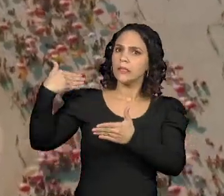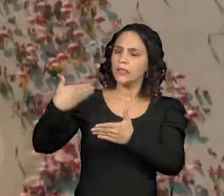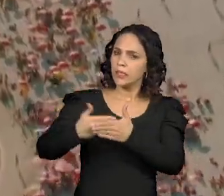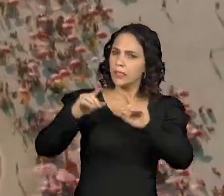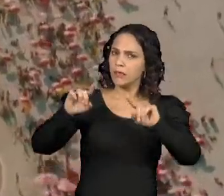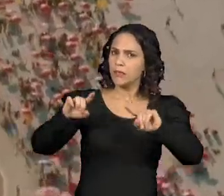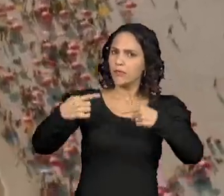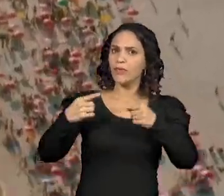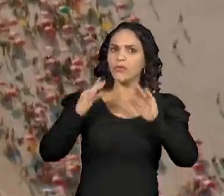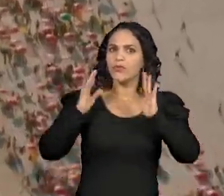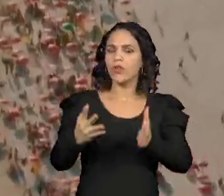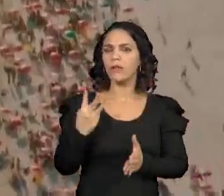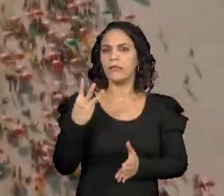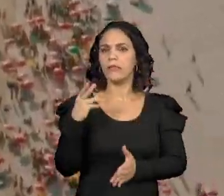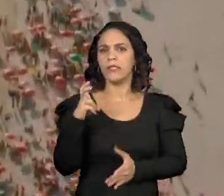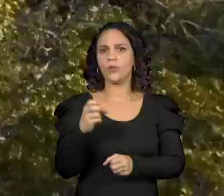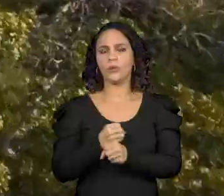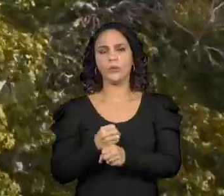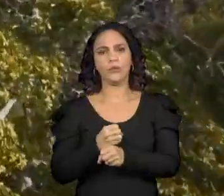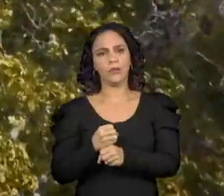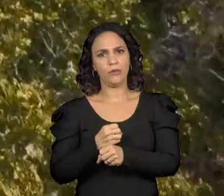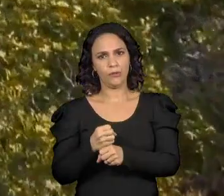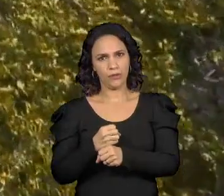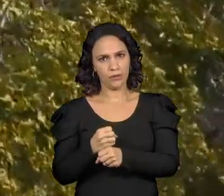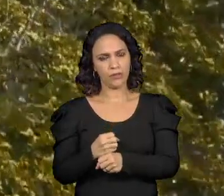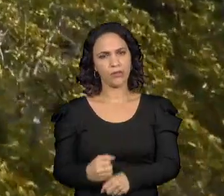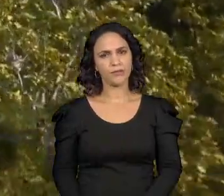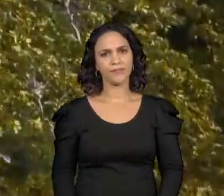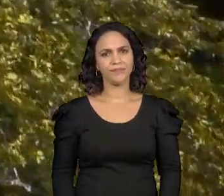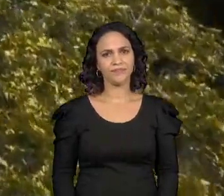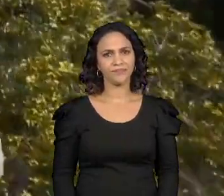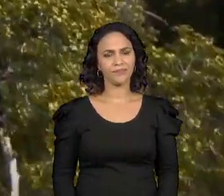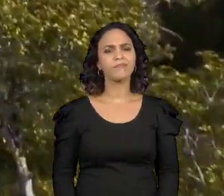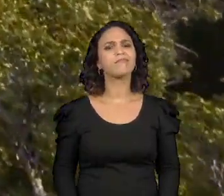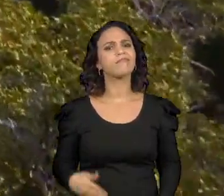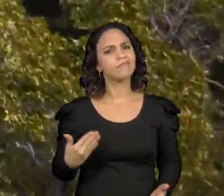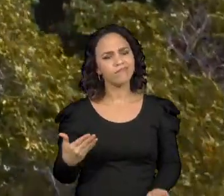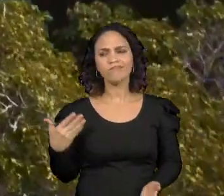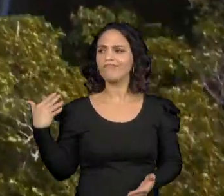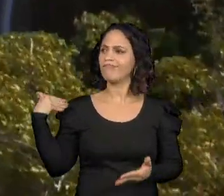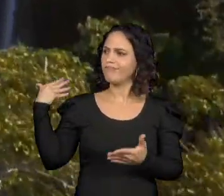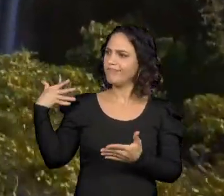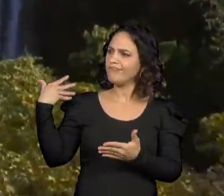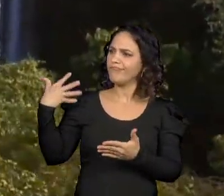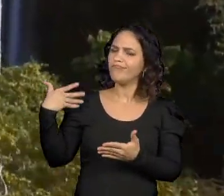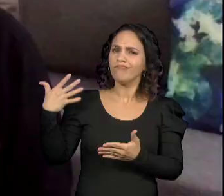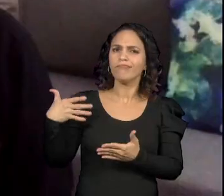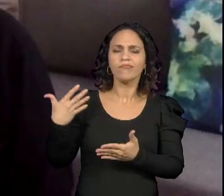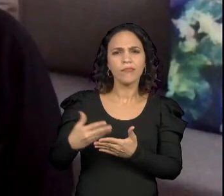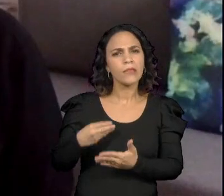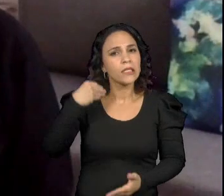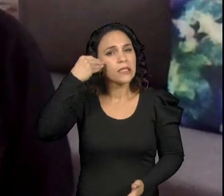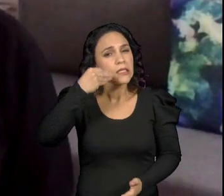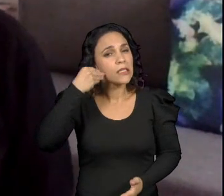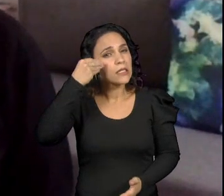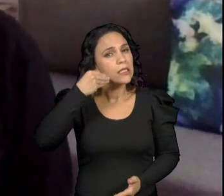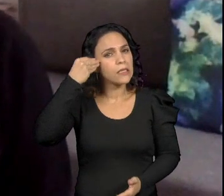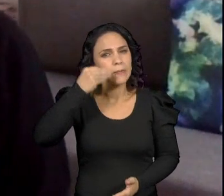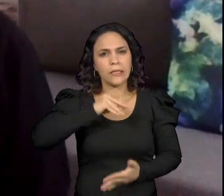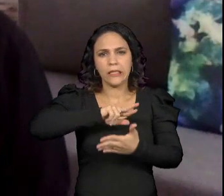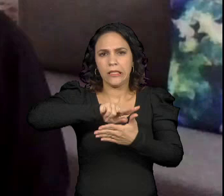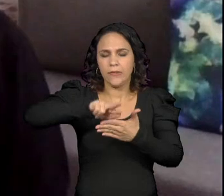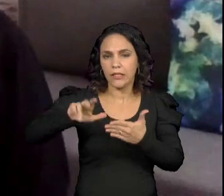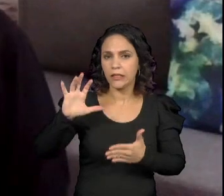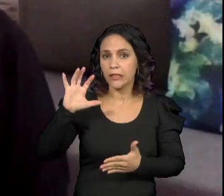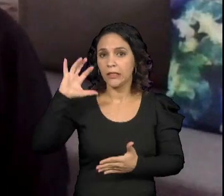de 35 anos. Ao longo da nossa trajetória, nós já tivemos várias